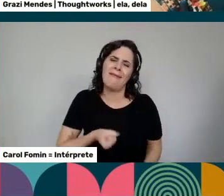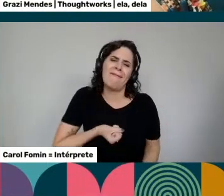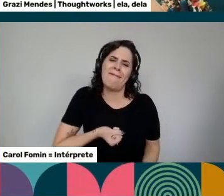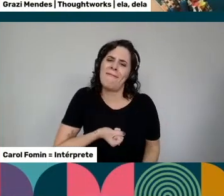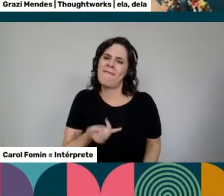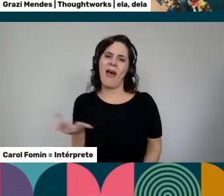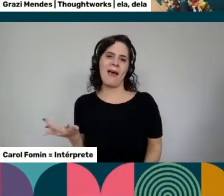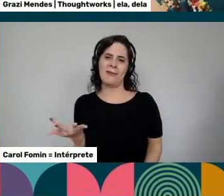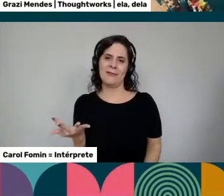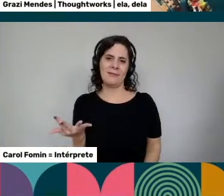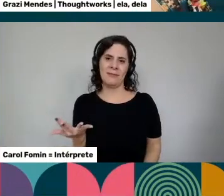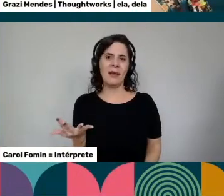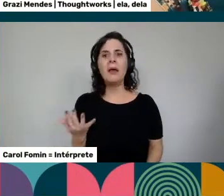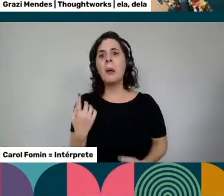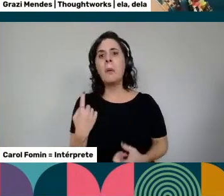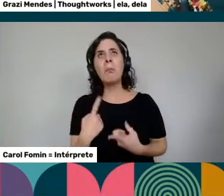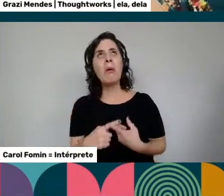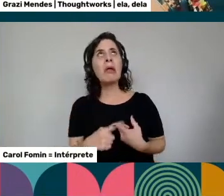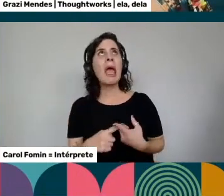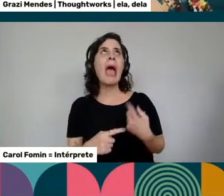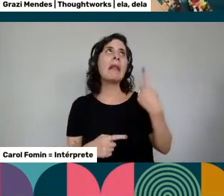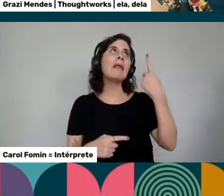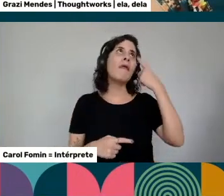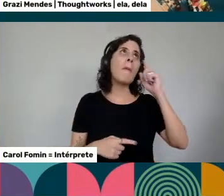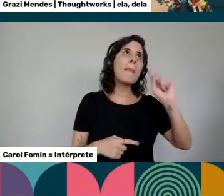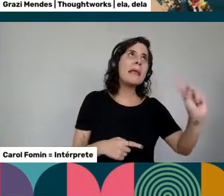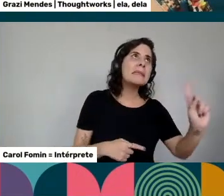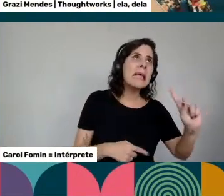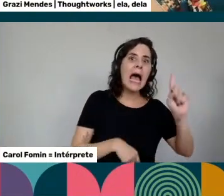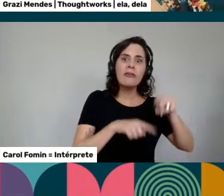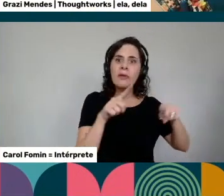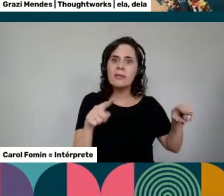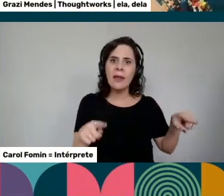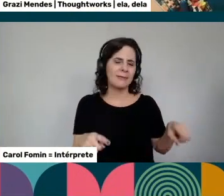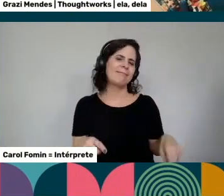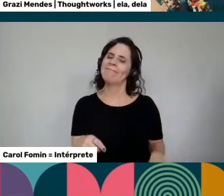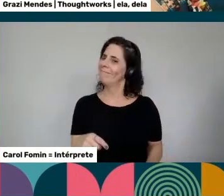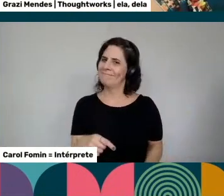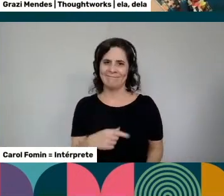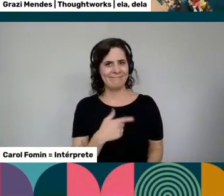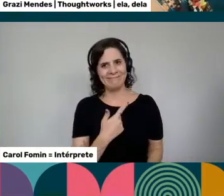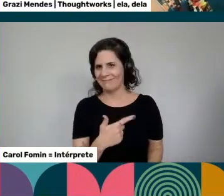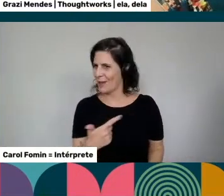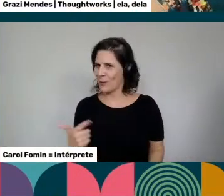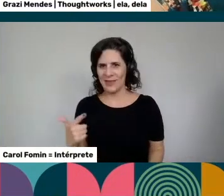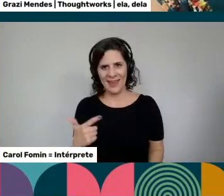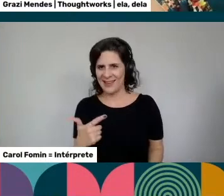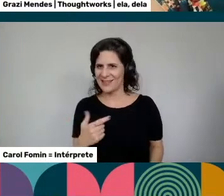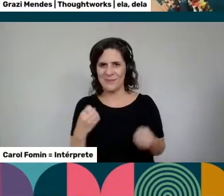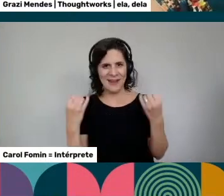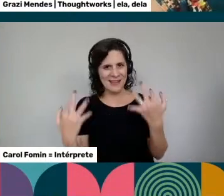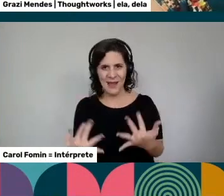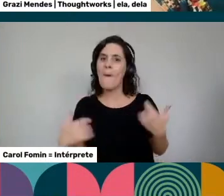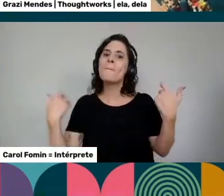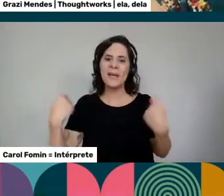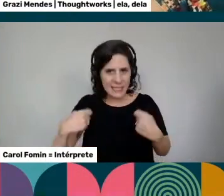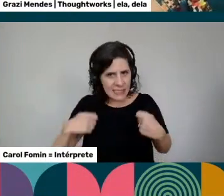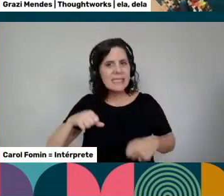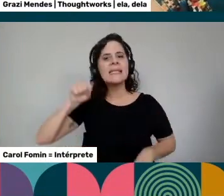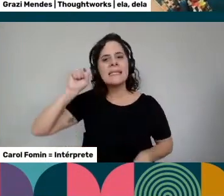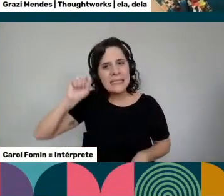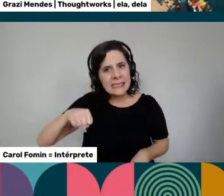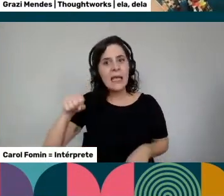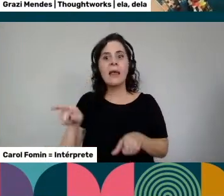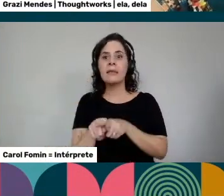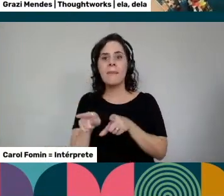para a gente não pensar em trazer a diversidade em si, e muito para que, de fato, também, de novo, falando na linguagem da empresa, tem essa questão de